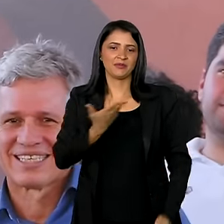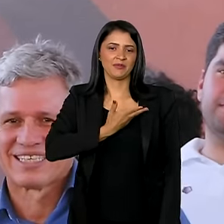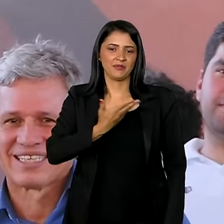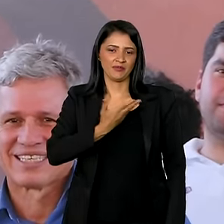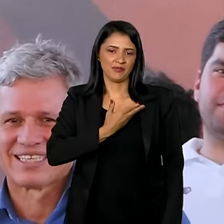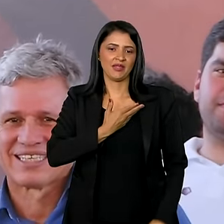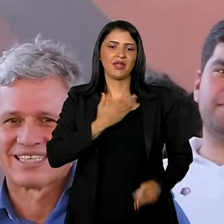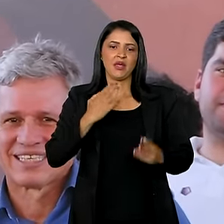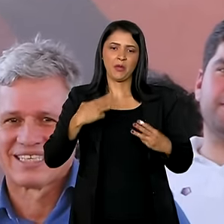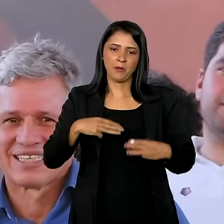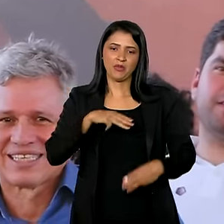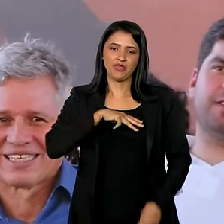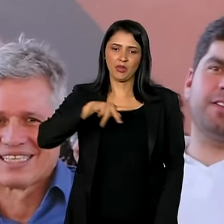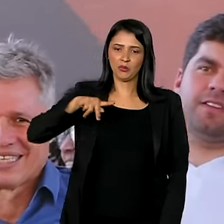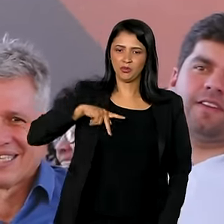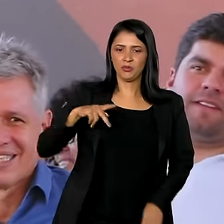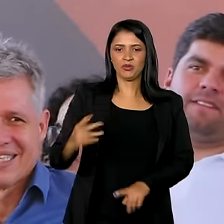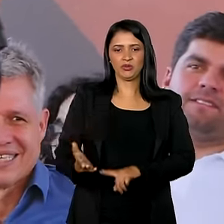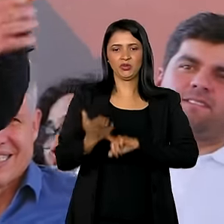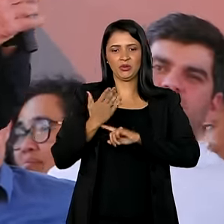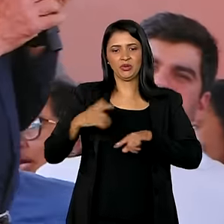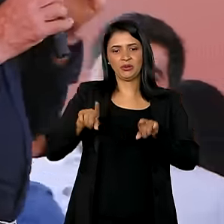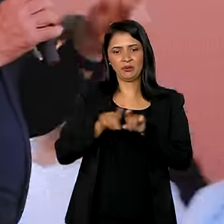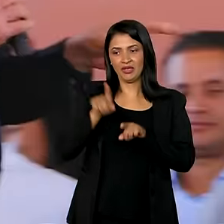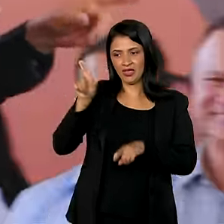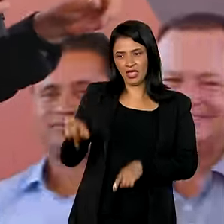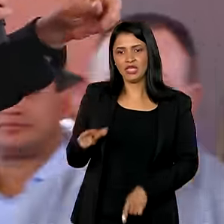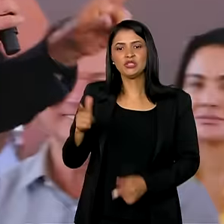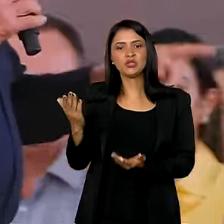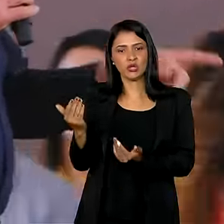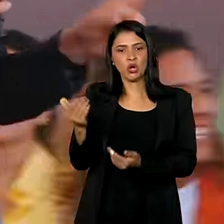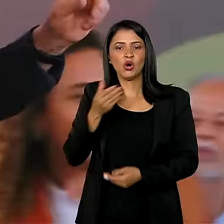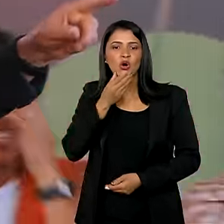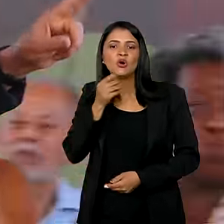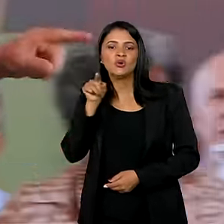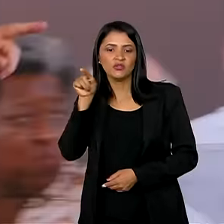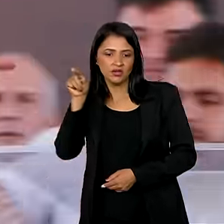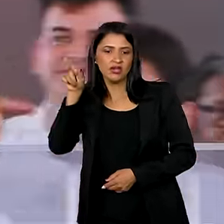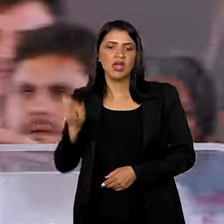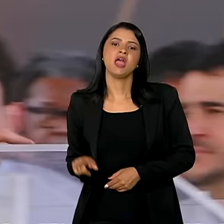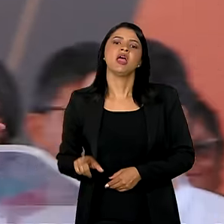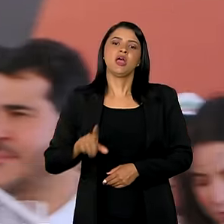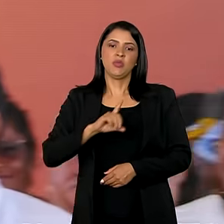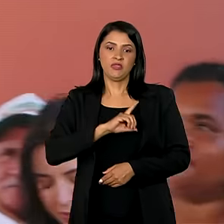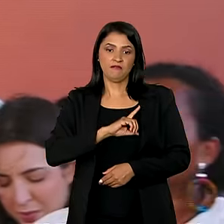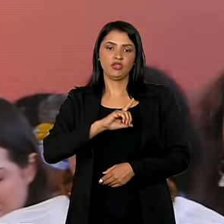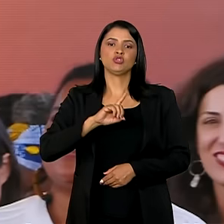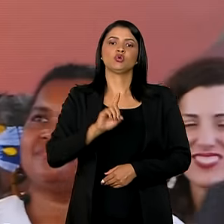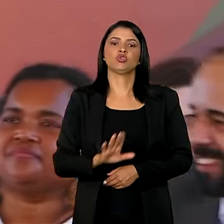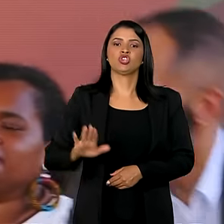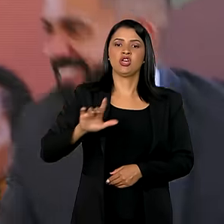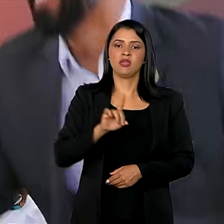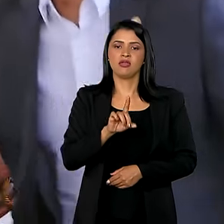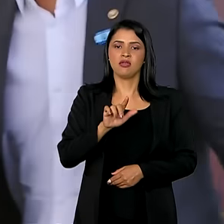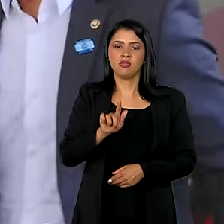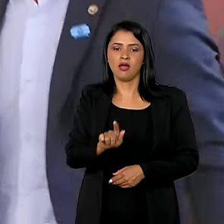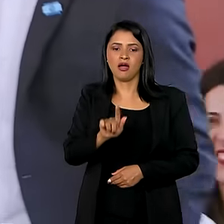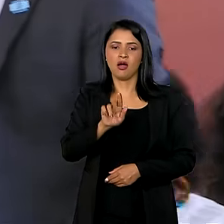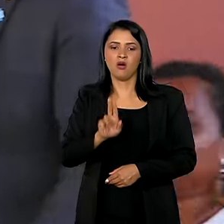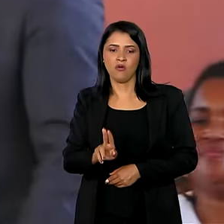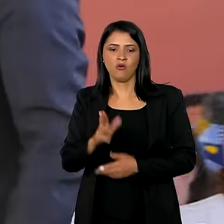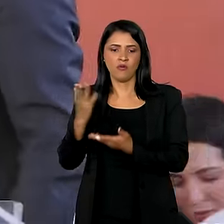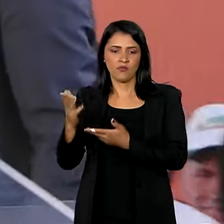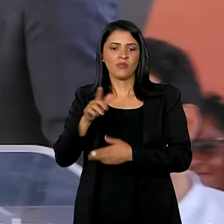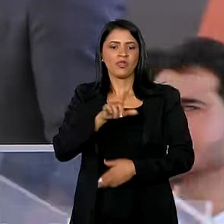do Ministério Público que ajudaram. Esse moço aqui é o defensor-geral da República. Esse